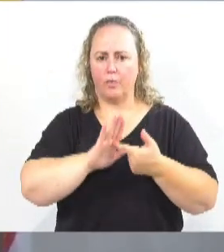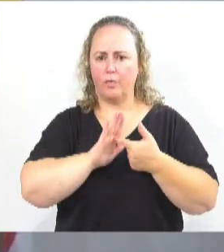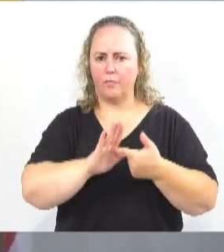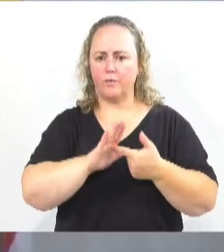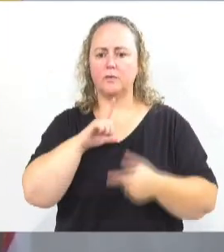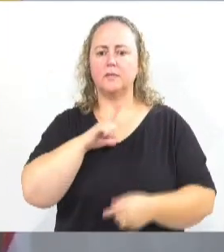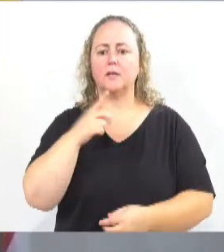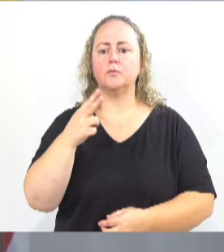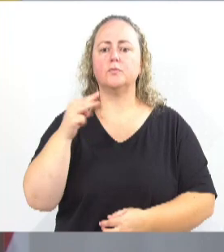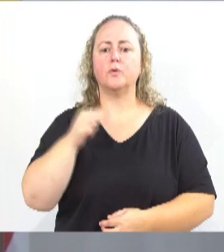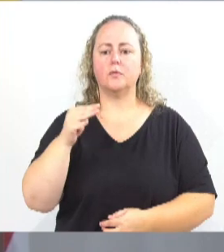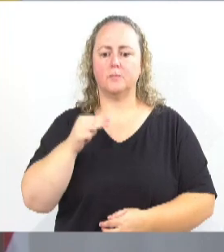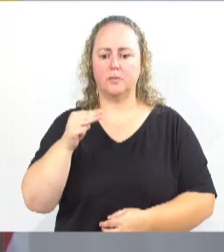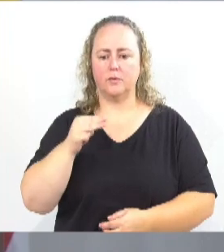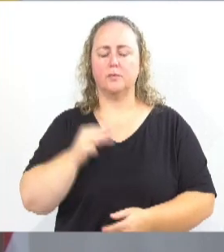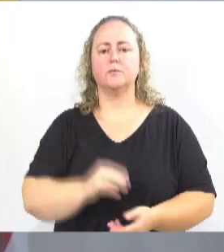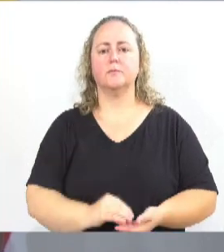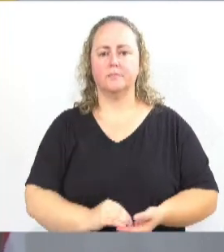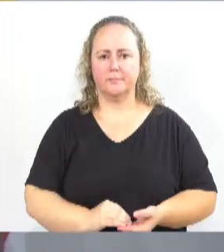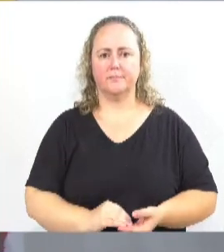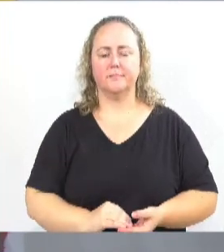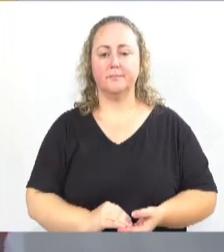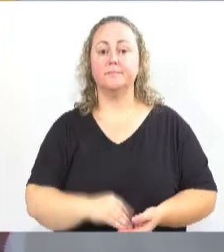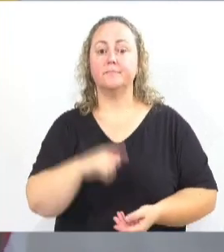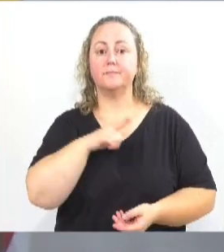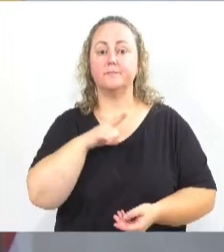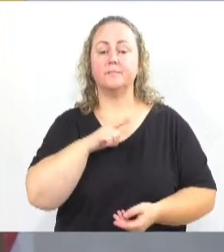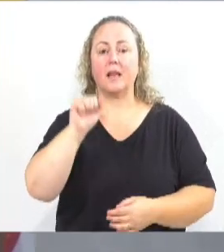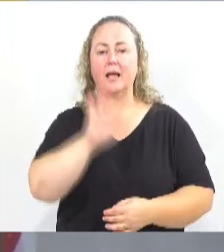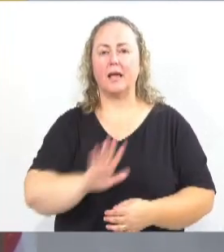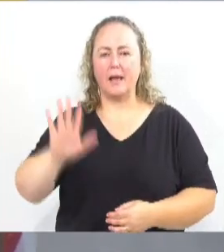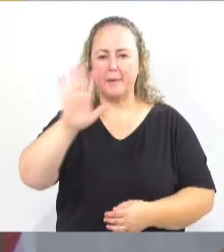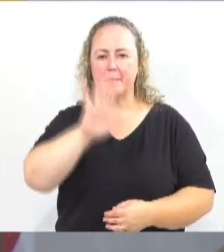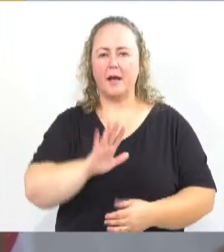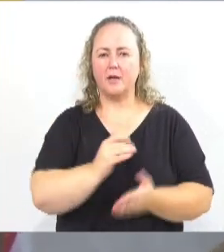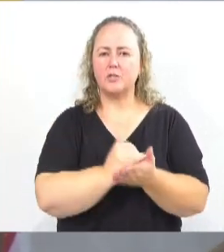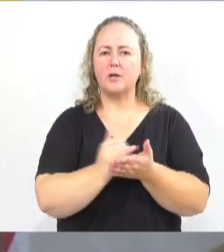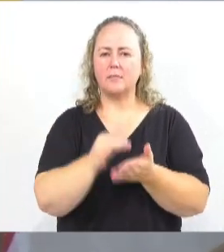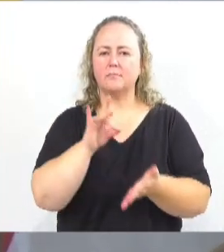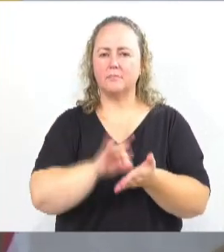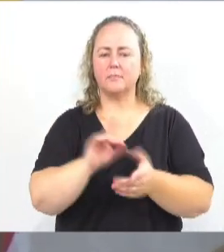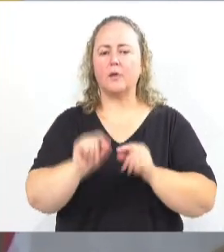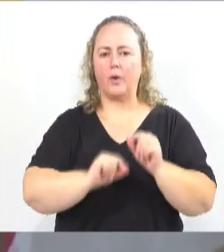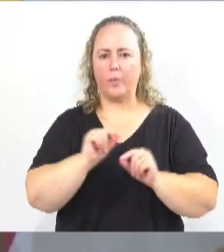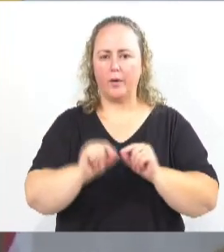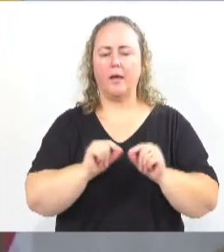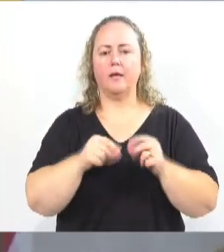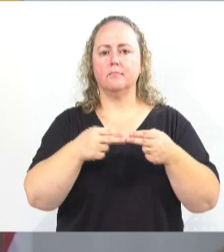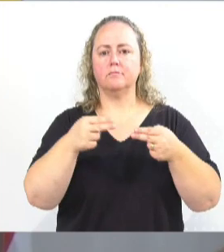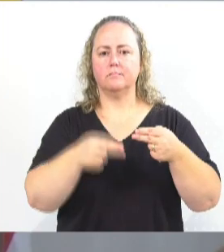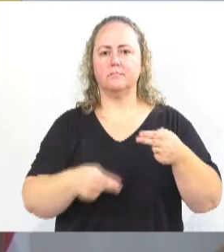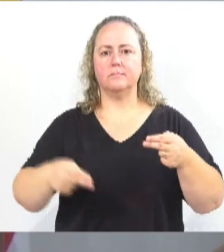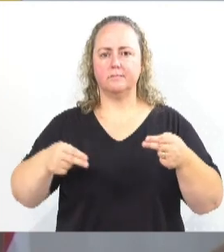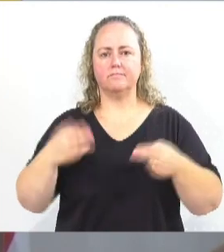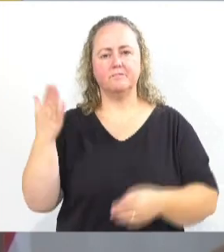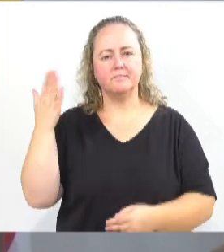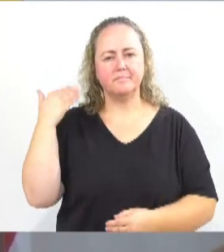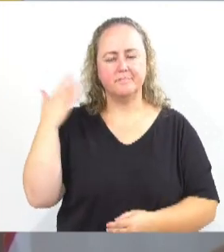2 minutinhos. Nós passamos imagens do monumento, né, inicialmente inaugurado pelo ex-prefeito Félix